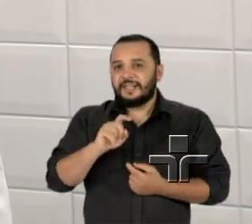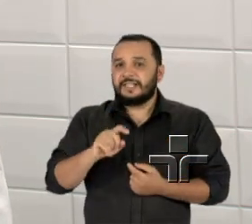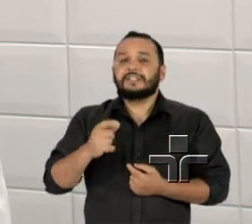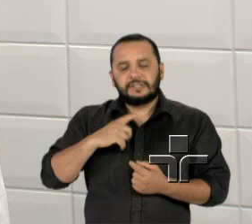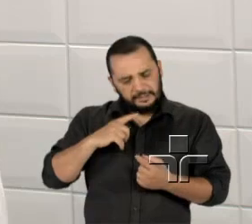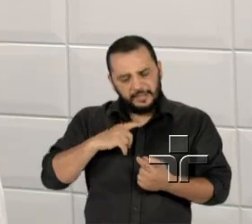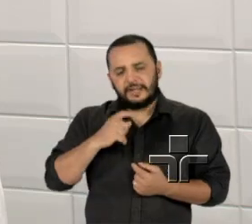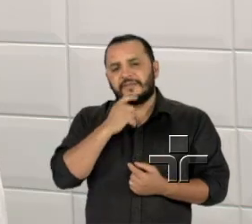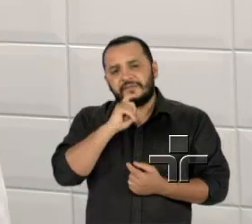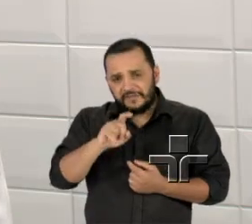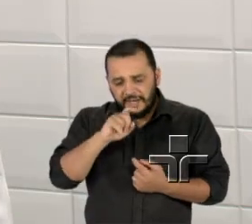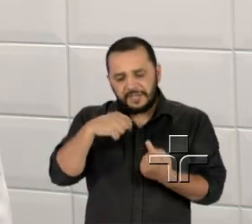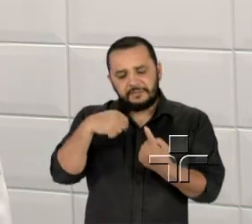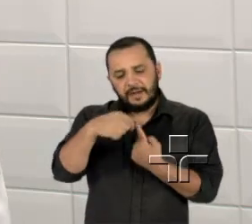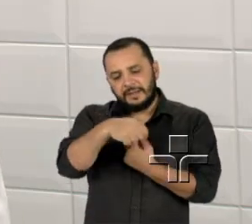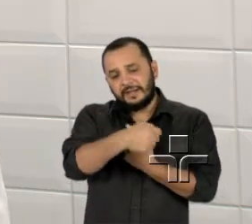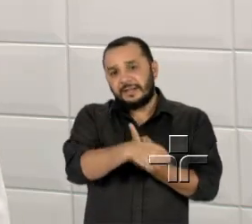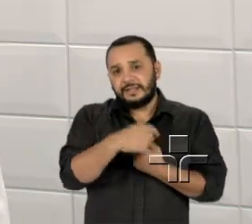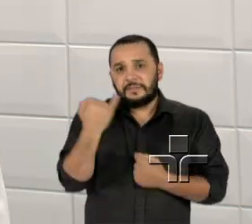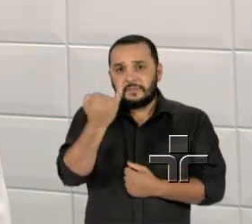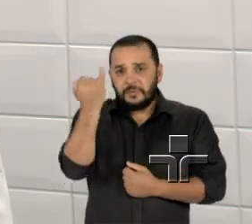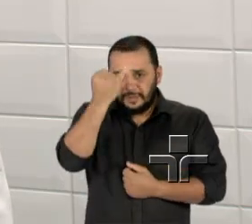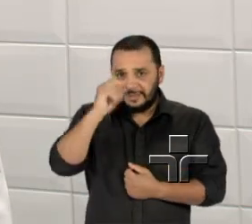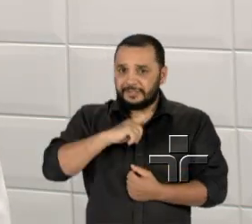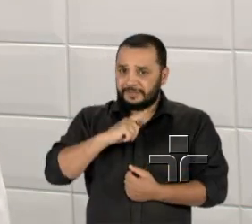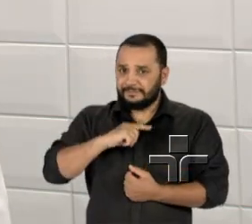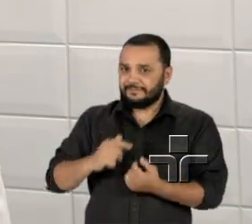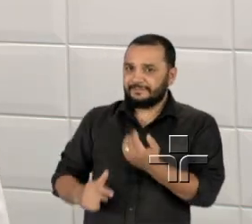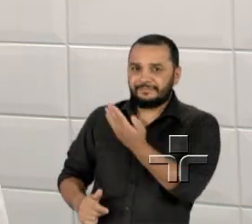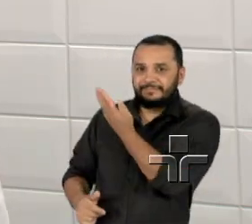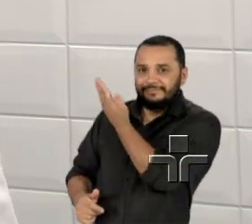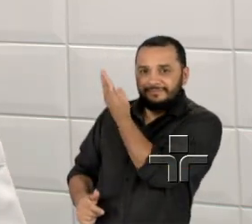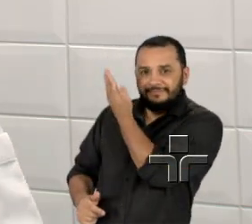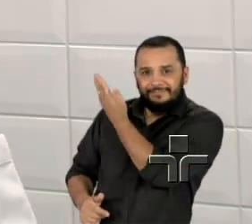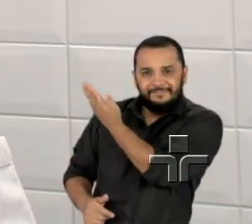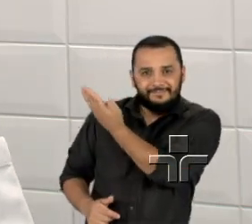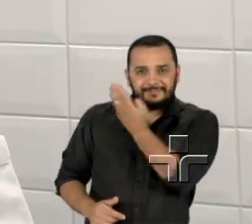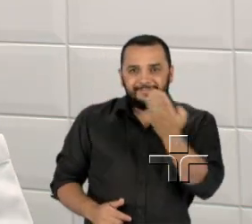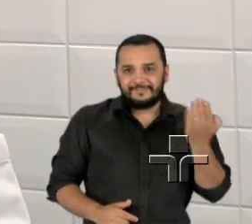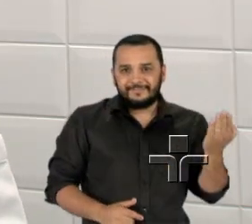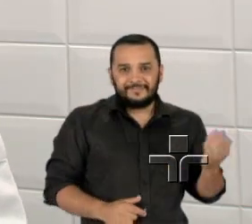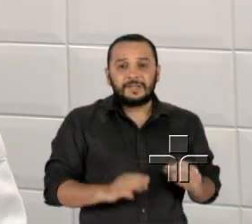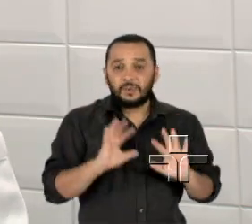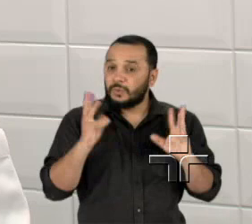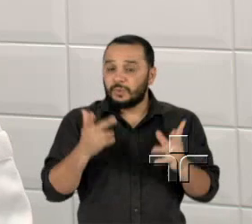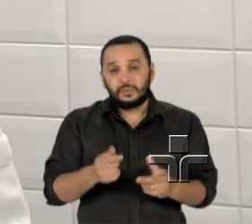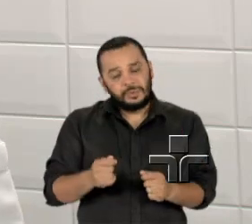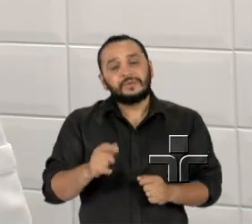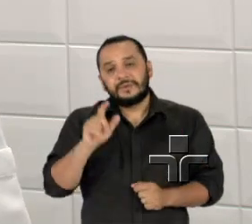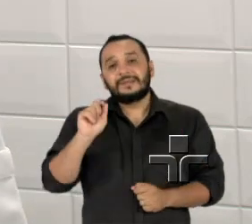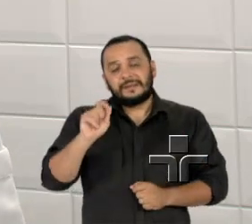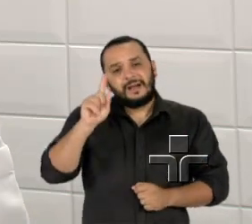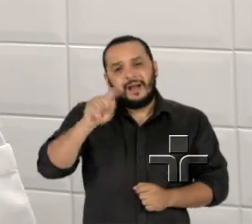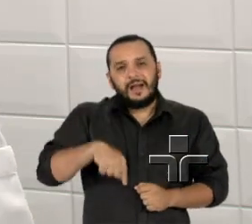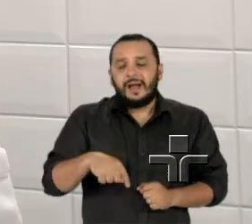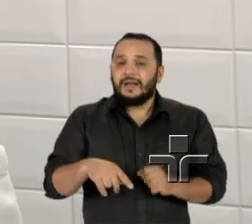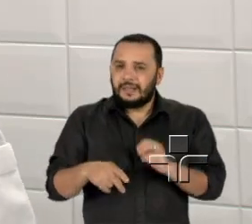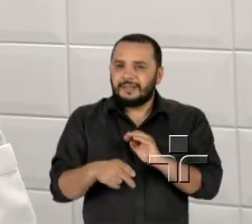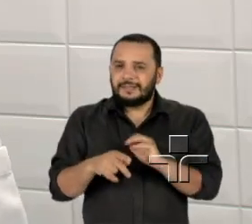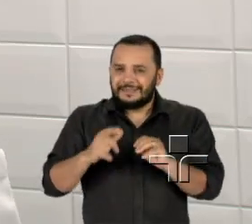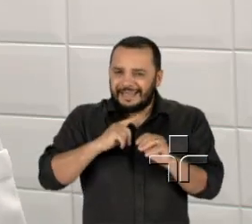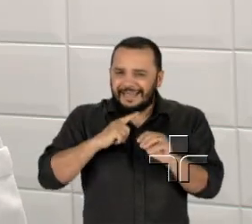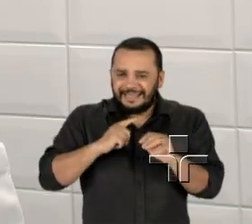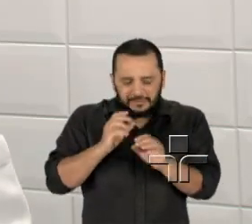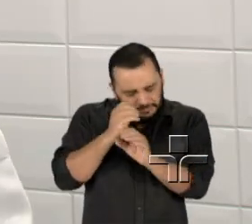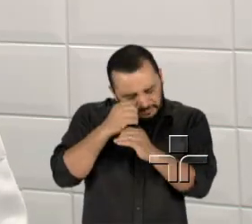biomassa de banana verde também é uma ótima fonte de prebióticos. Esses alimentos, os prebióticos, na verdade, eles são algumas substâncias presentes